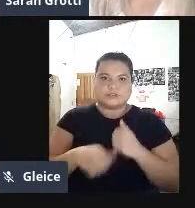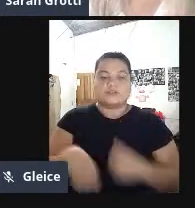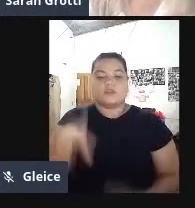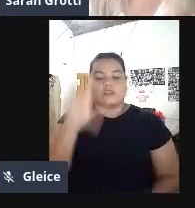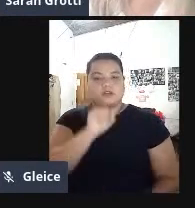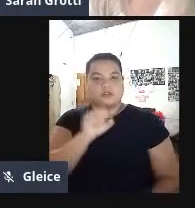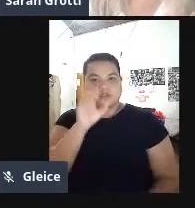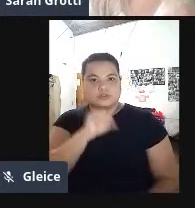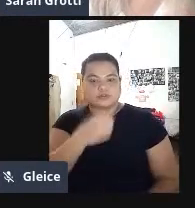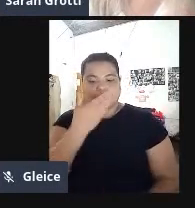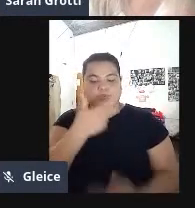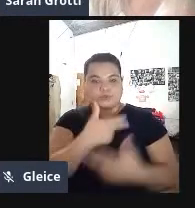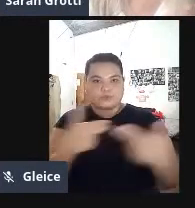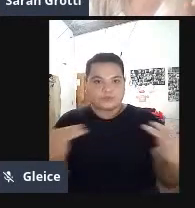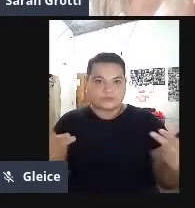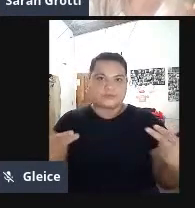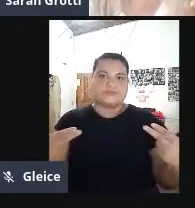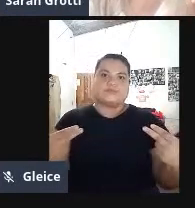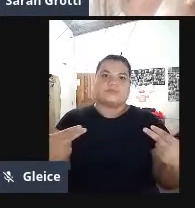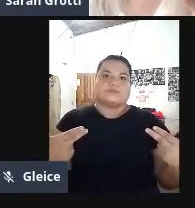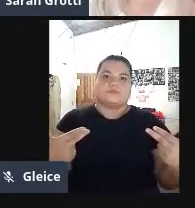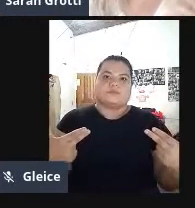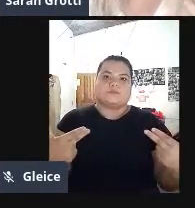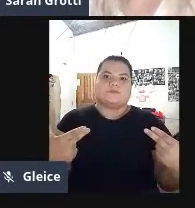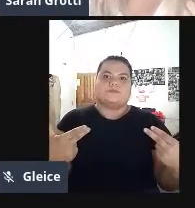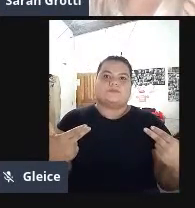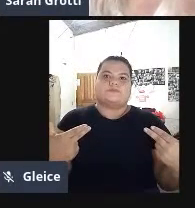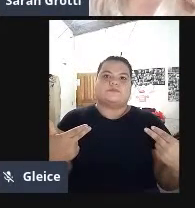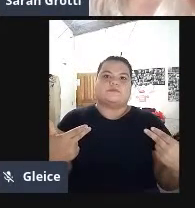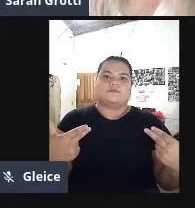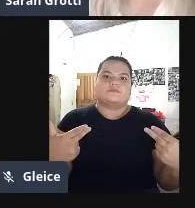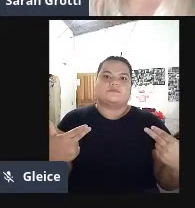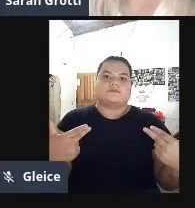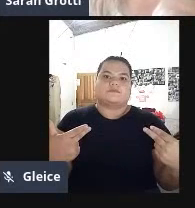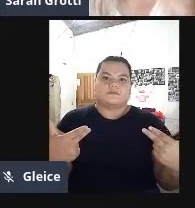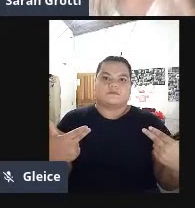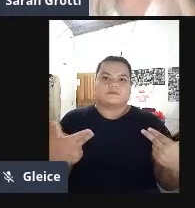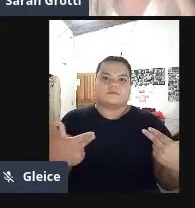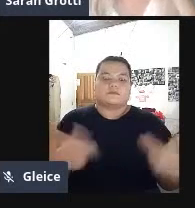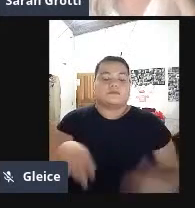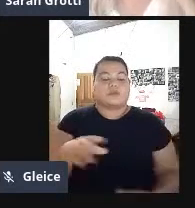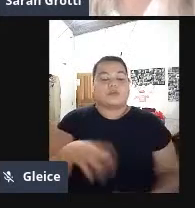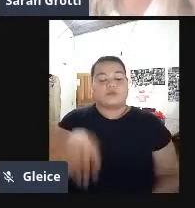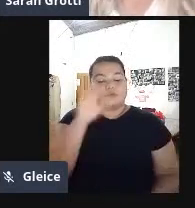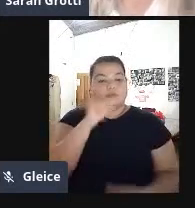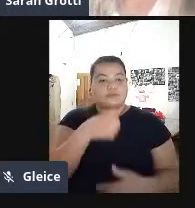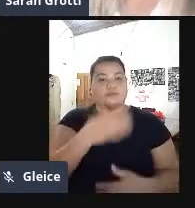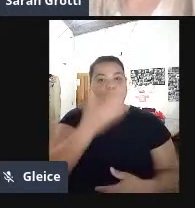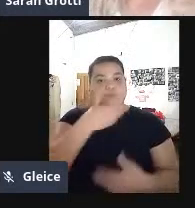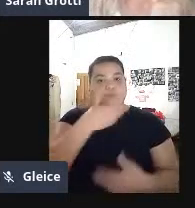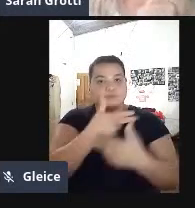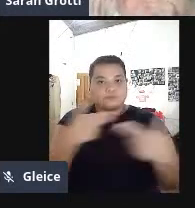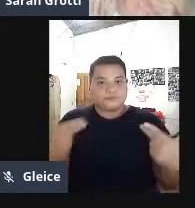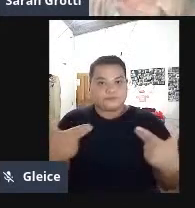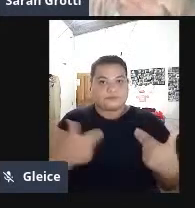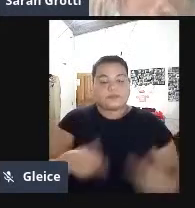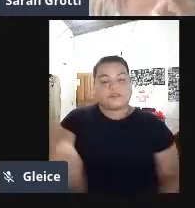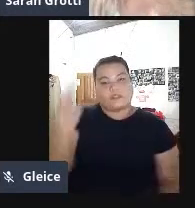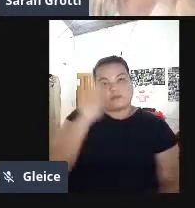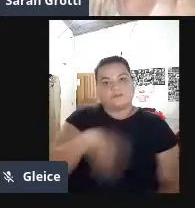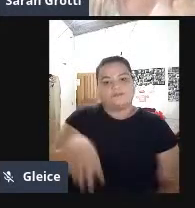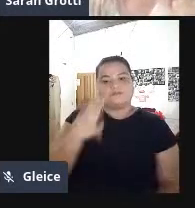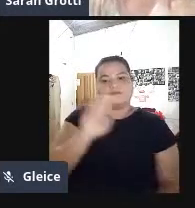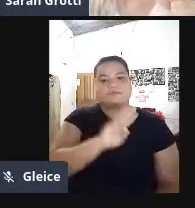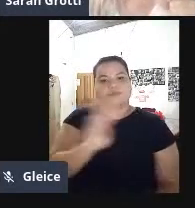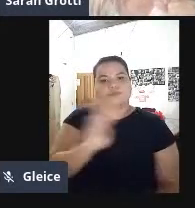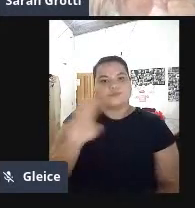com malato e citrato de cálcio, fontes de cálcio altamente biodisponíveis. Tofu é uma fonte